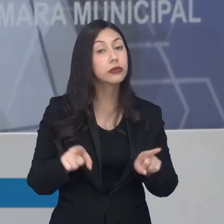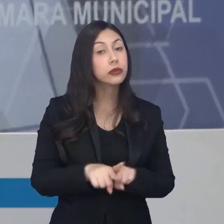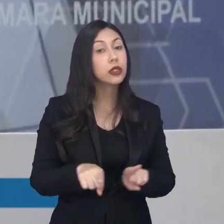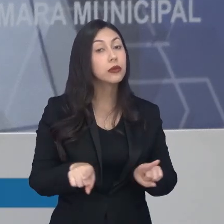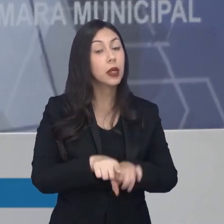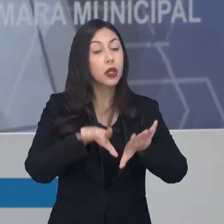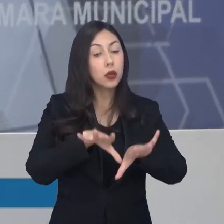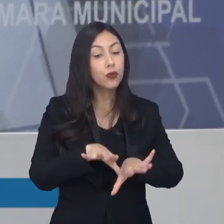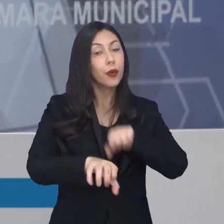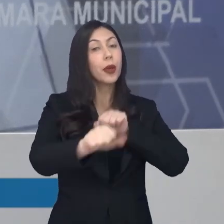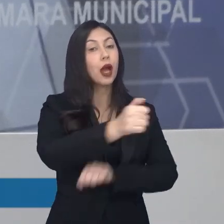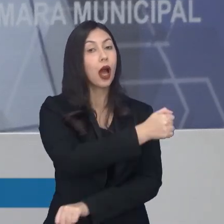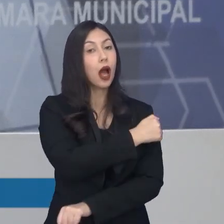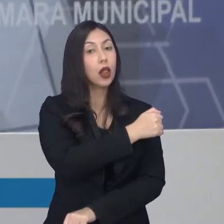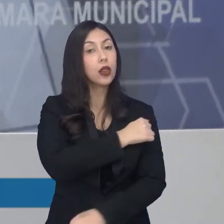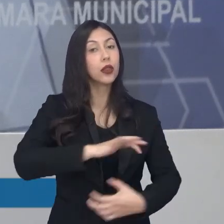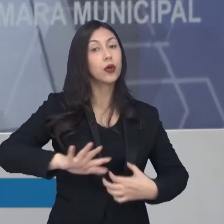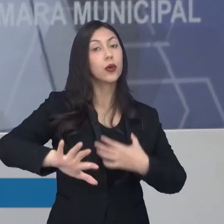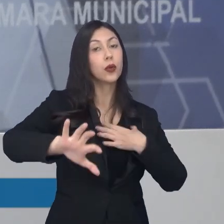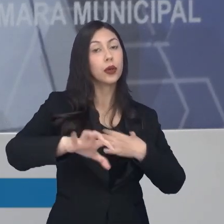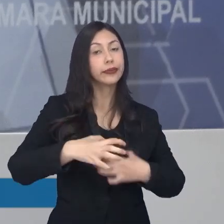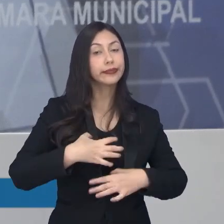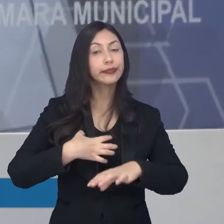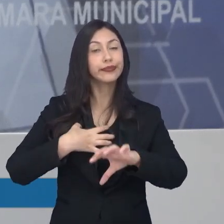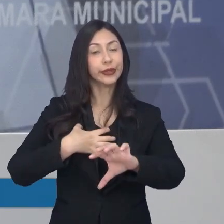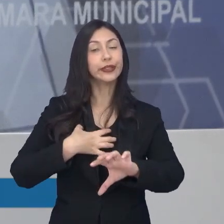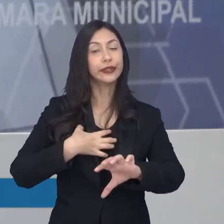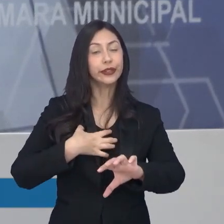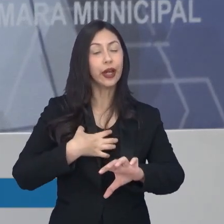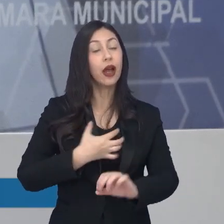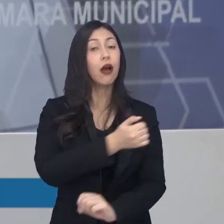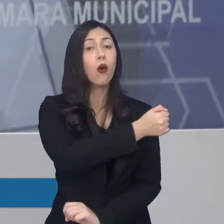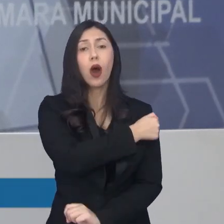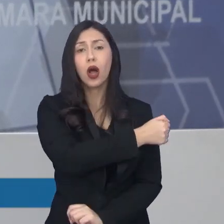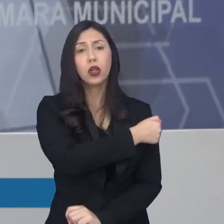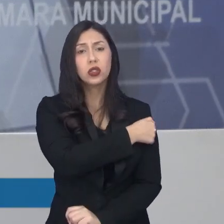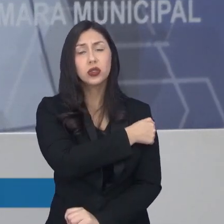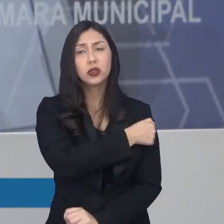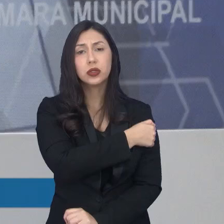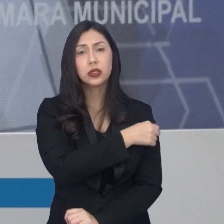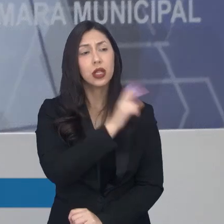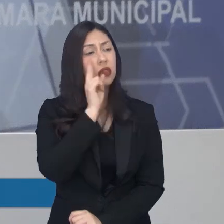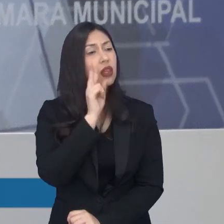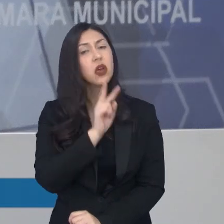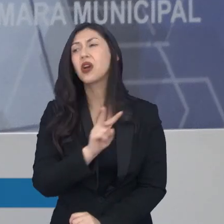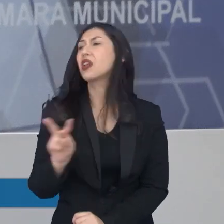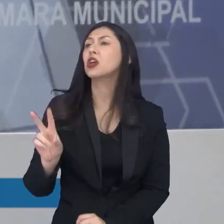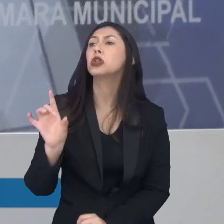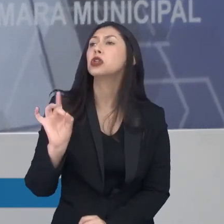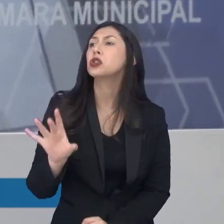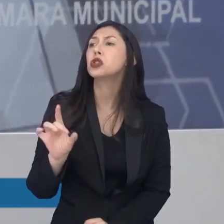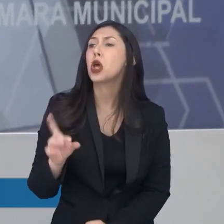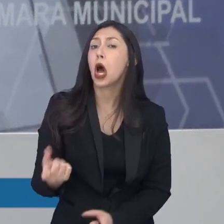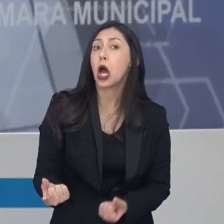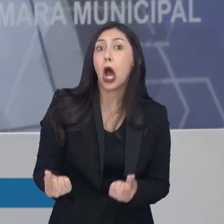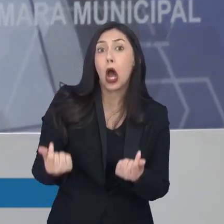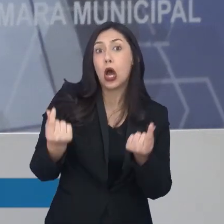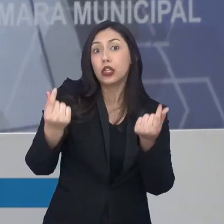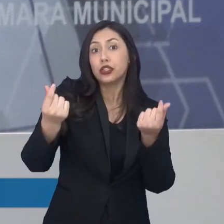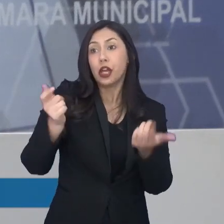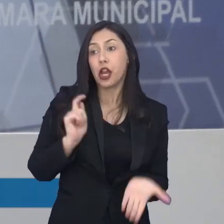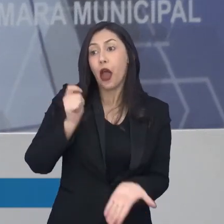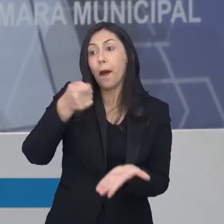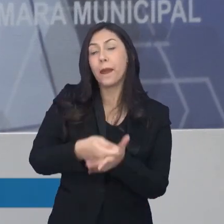formar alunos humanos. Nossos alunos não são, para nós, um número financeiro.